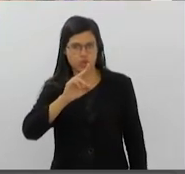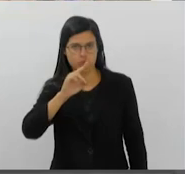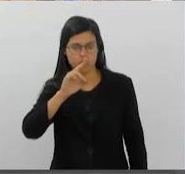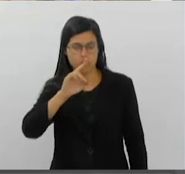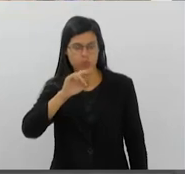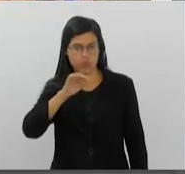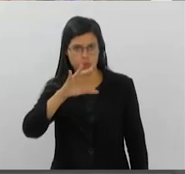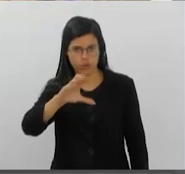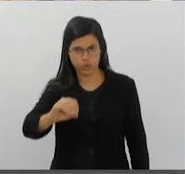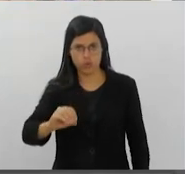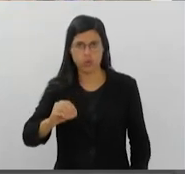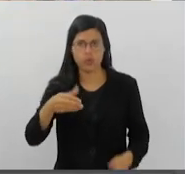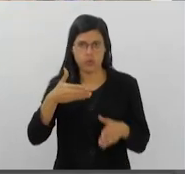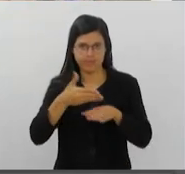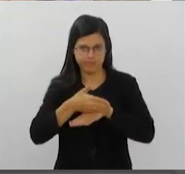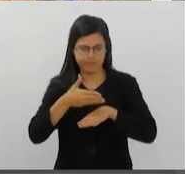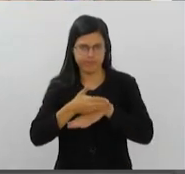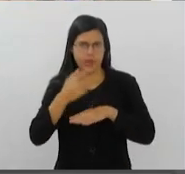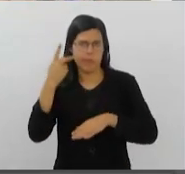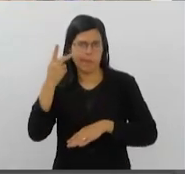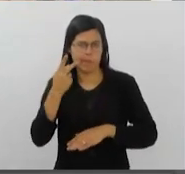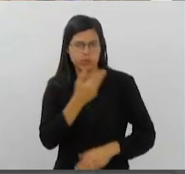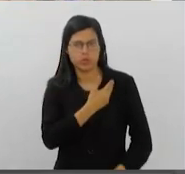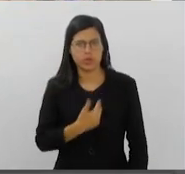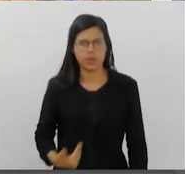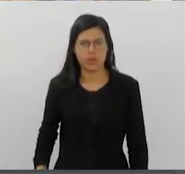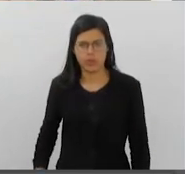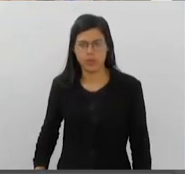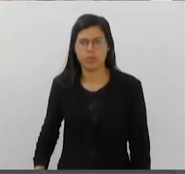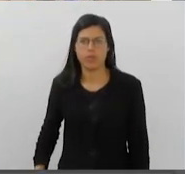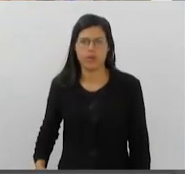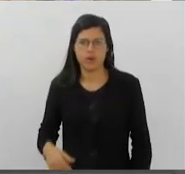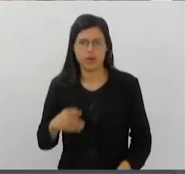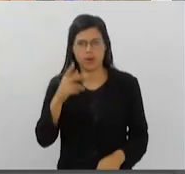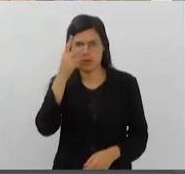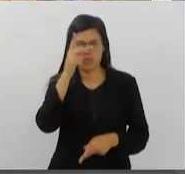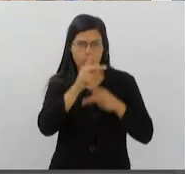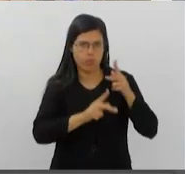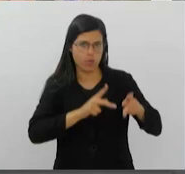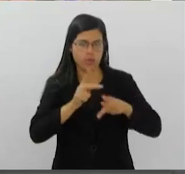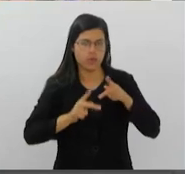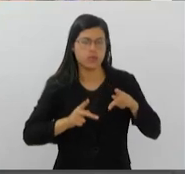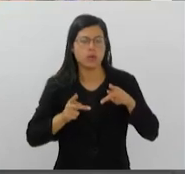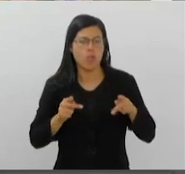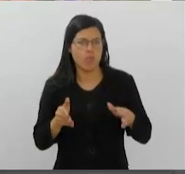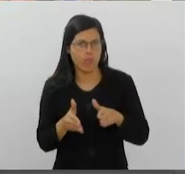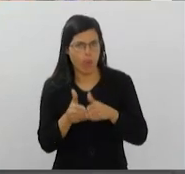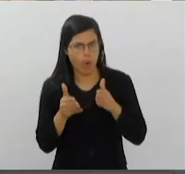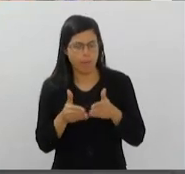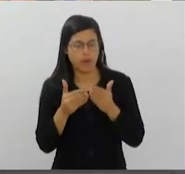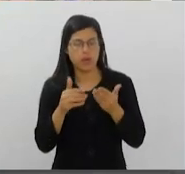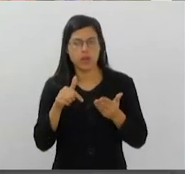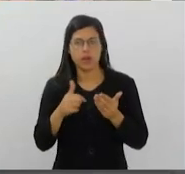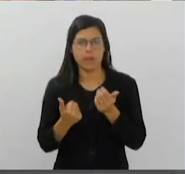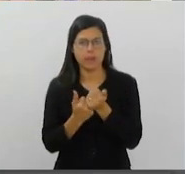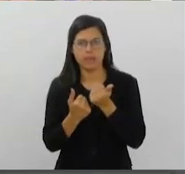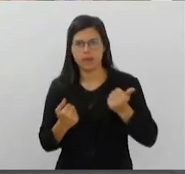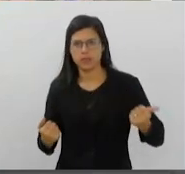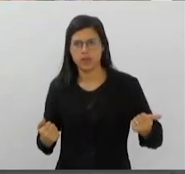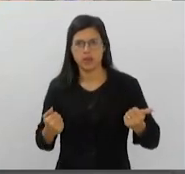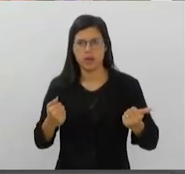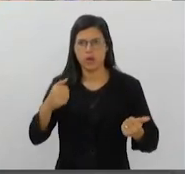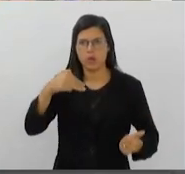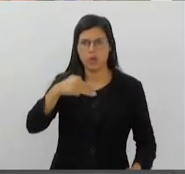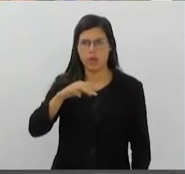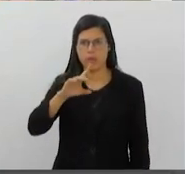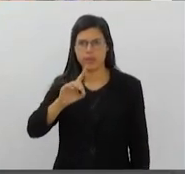porta de entrada para as políticas públicas, para a população que se encontra em situação de vulnerabilidade social, Em parceria com o